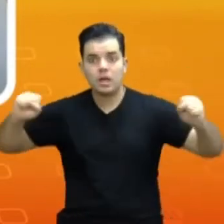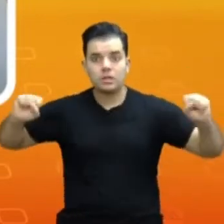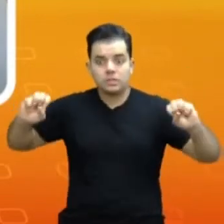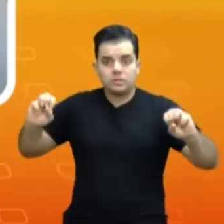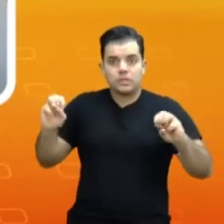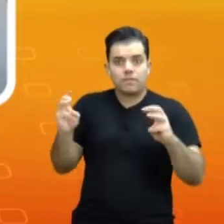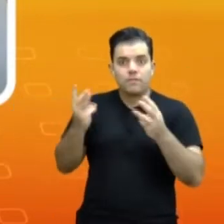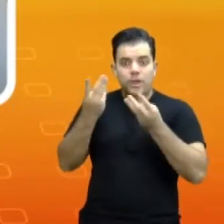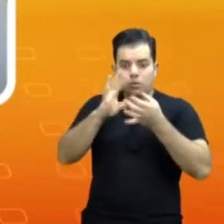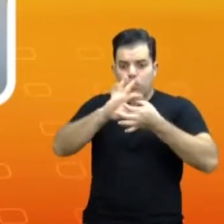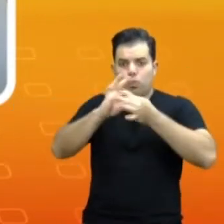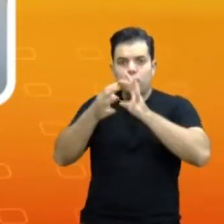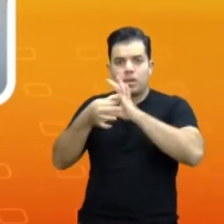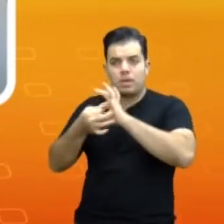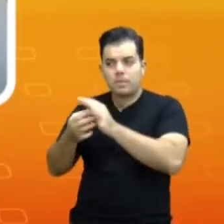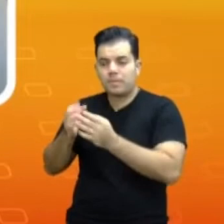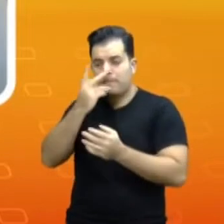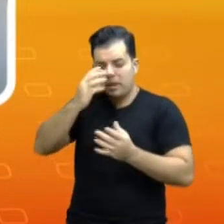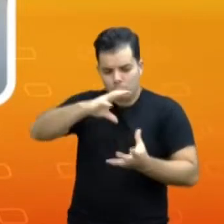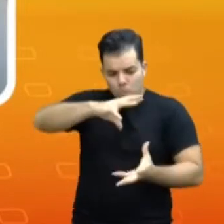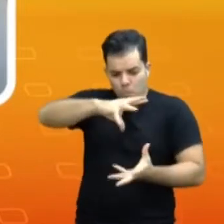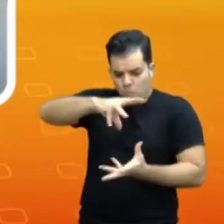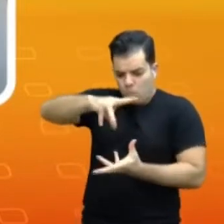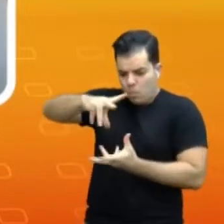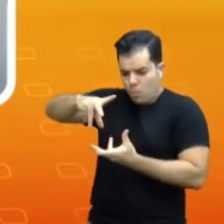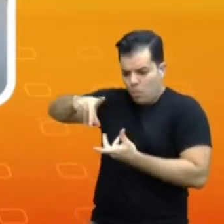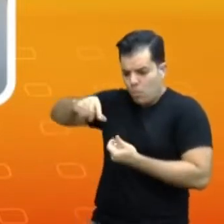assim, eu acho que é, né, o evento mais importante do planeta,